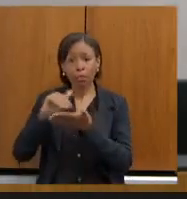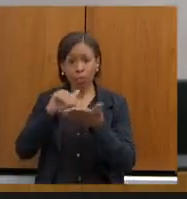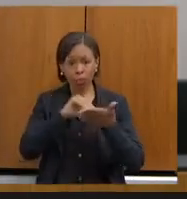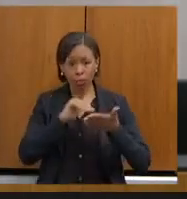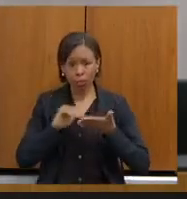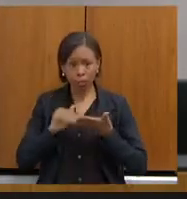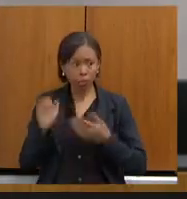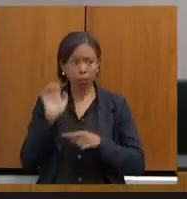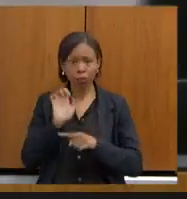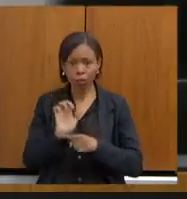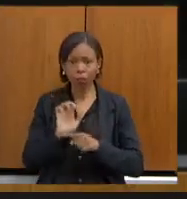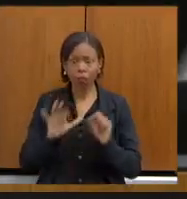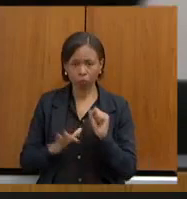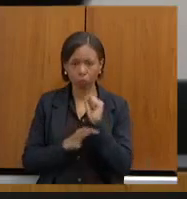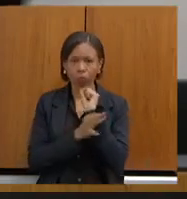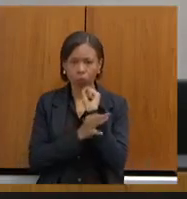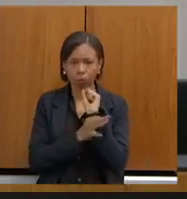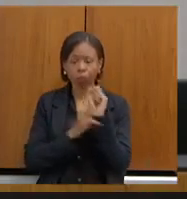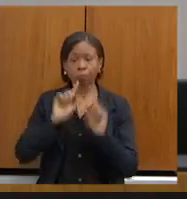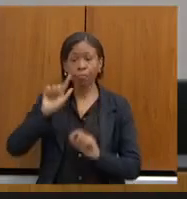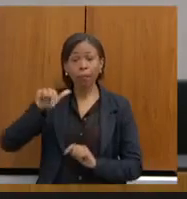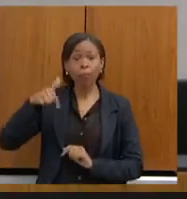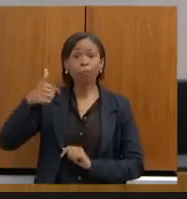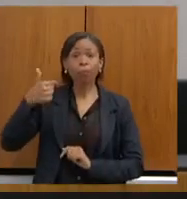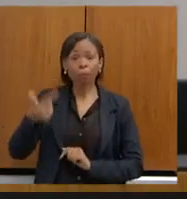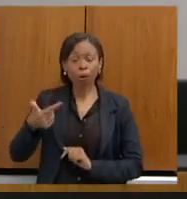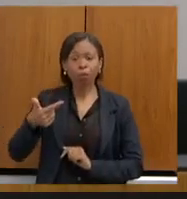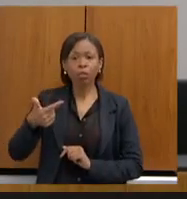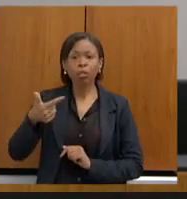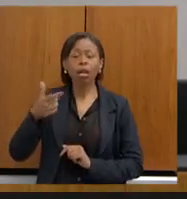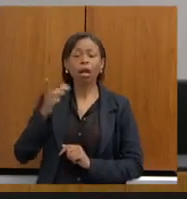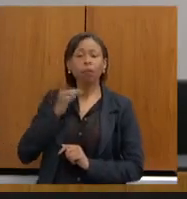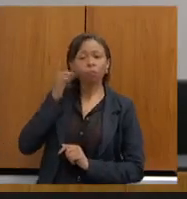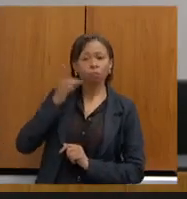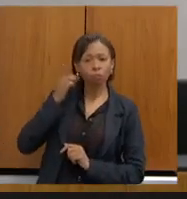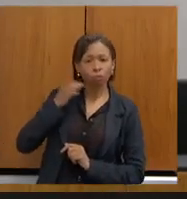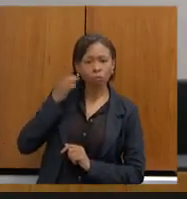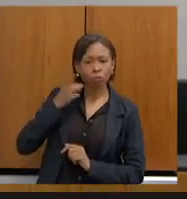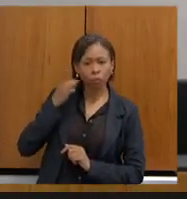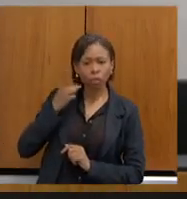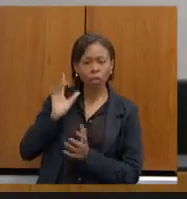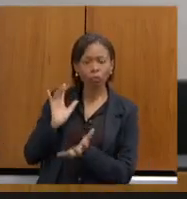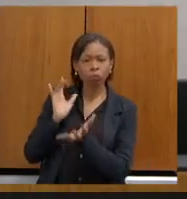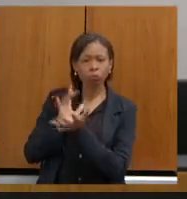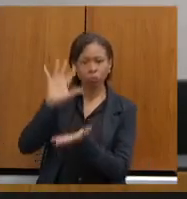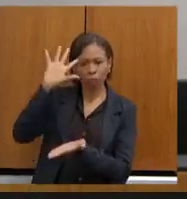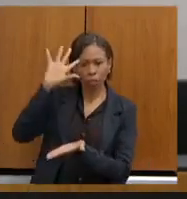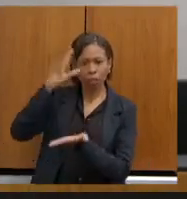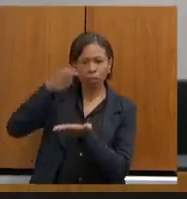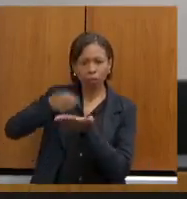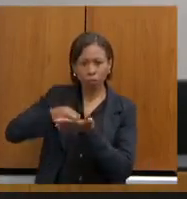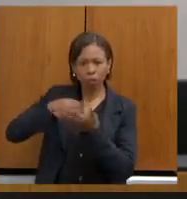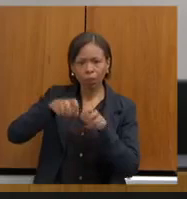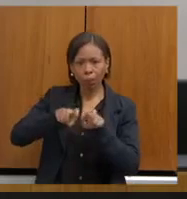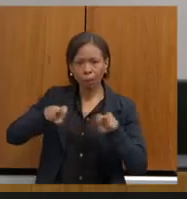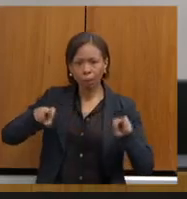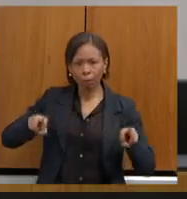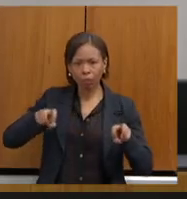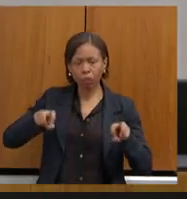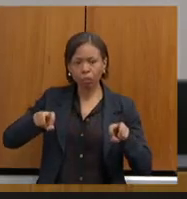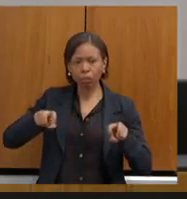pública na sequência será concedida a palavra as deputadas executados nos termos da deliberação da mesa